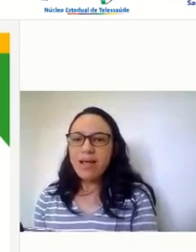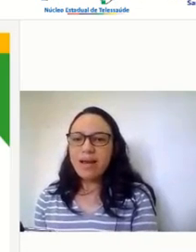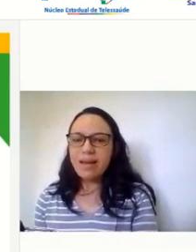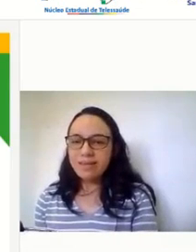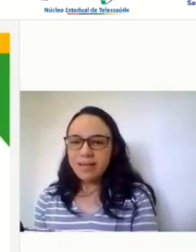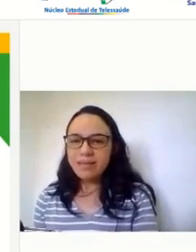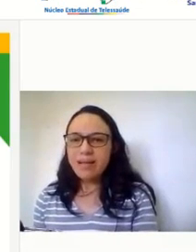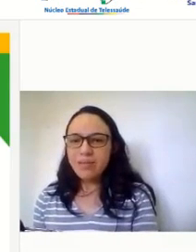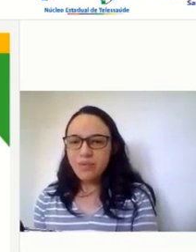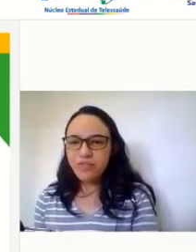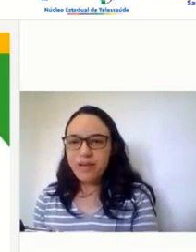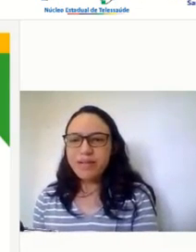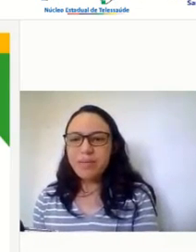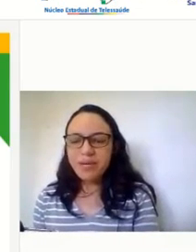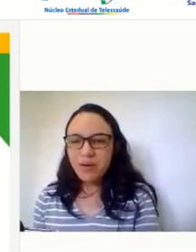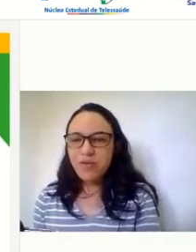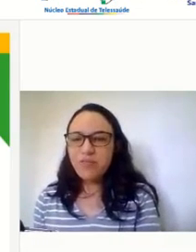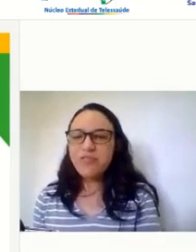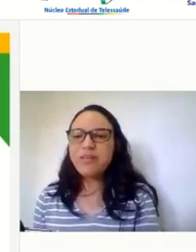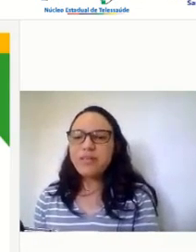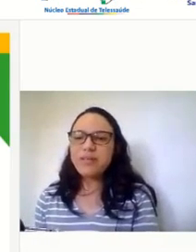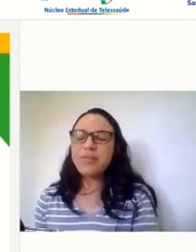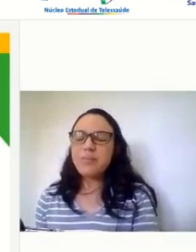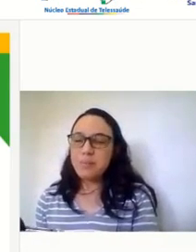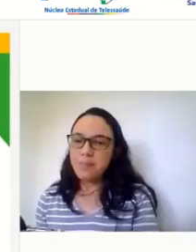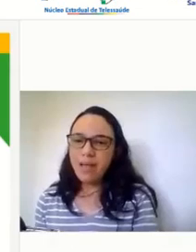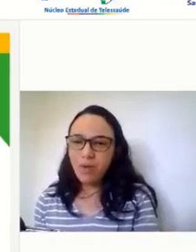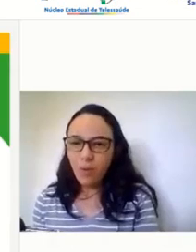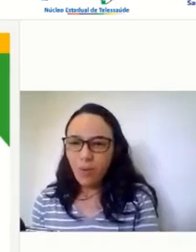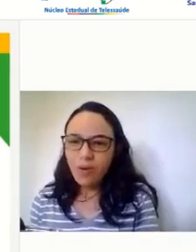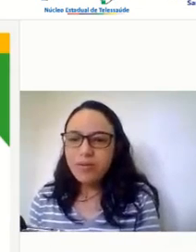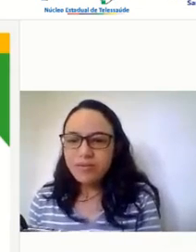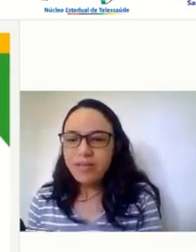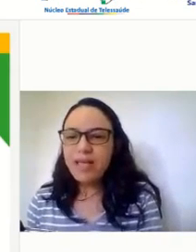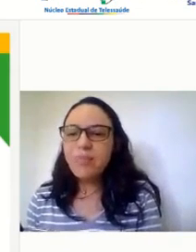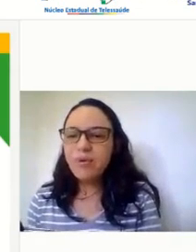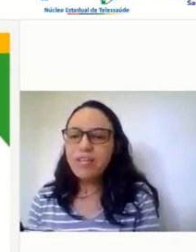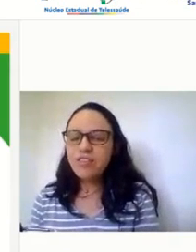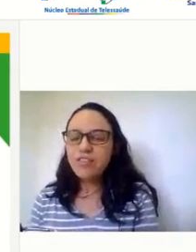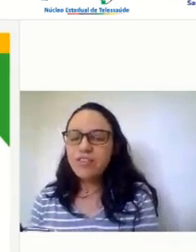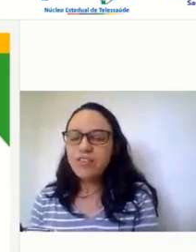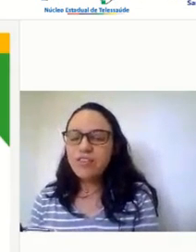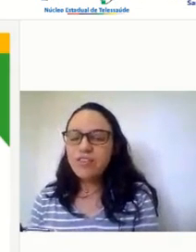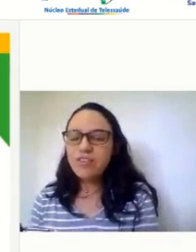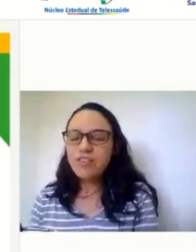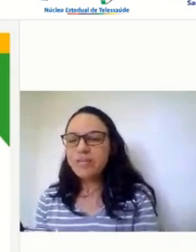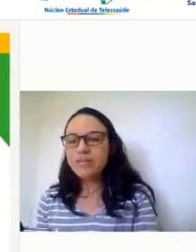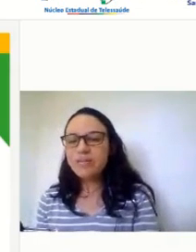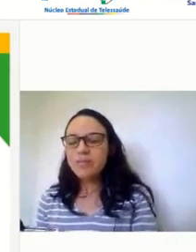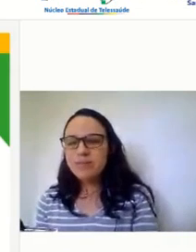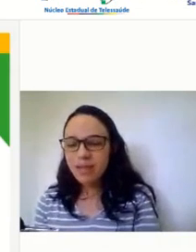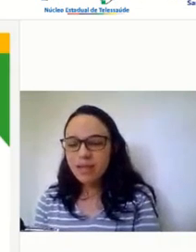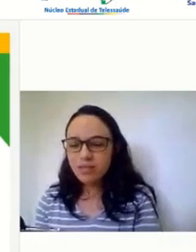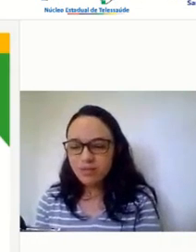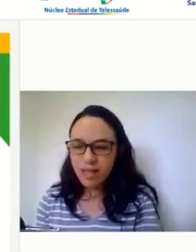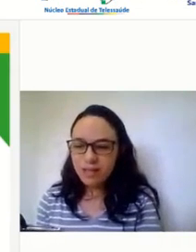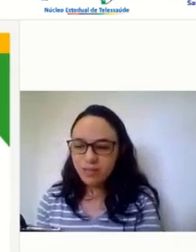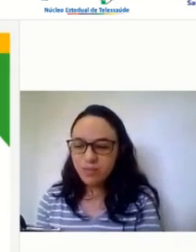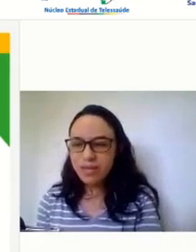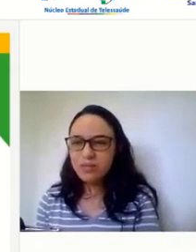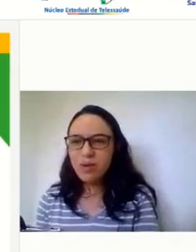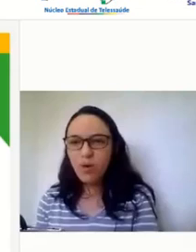possível maior né porque agora não precisa estar sempre tem um associado com ele fez uma cidade